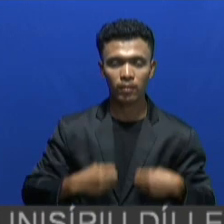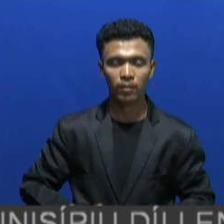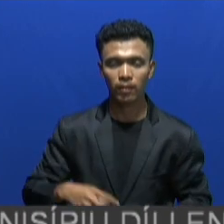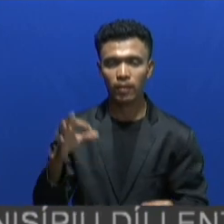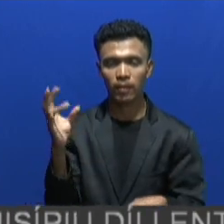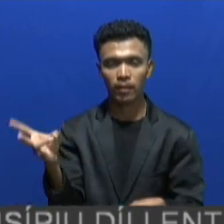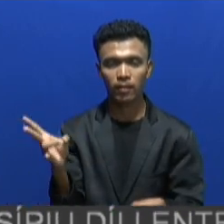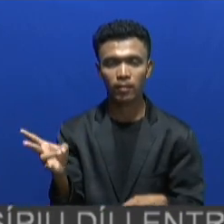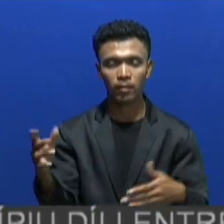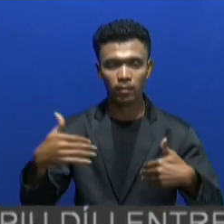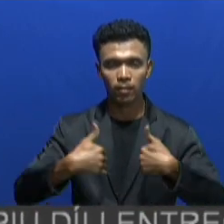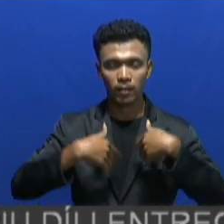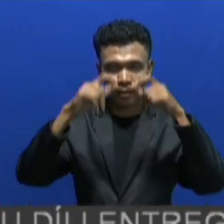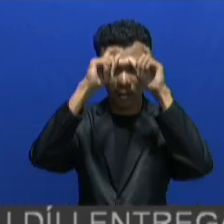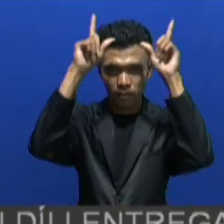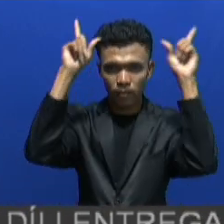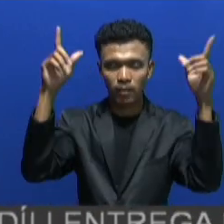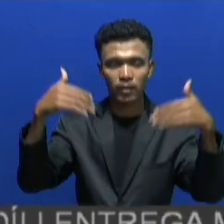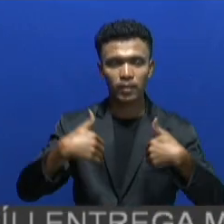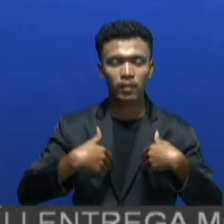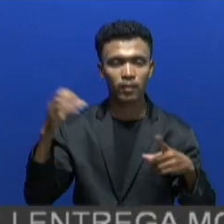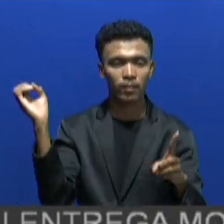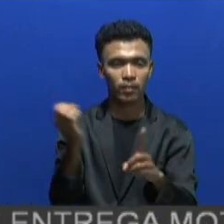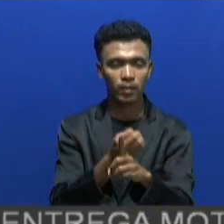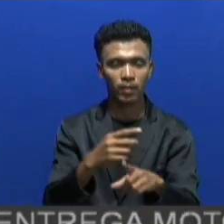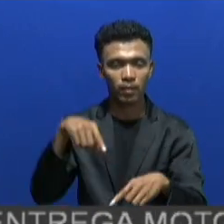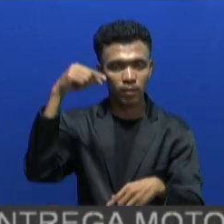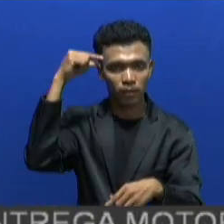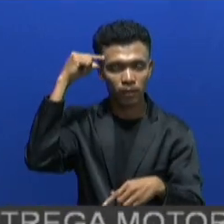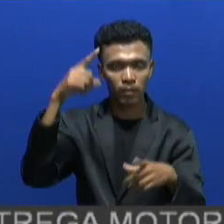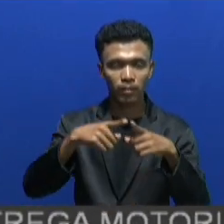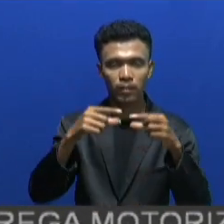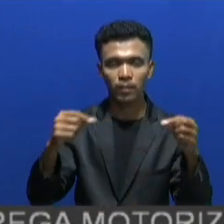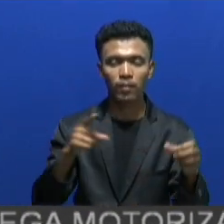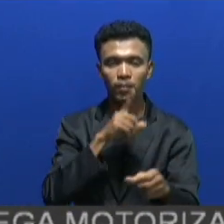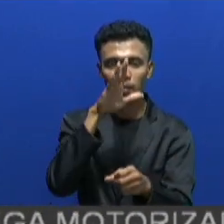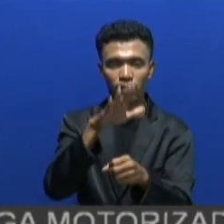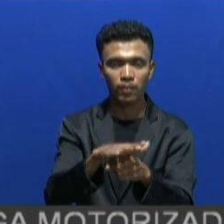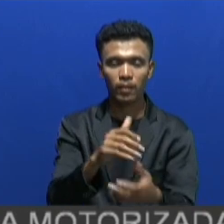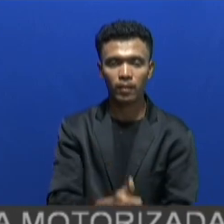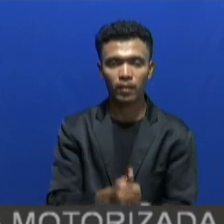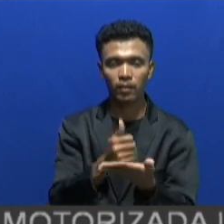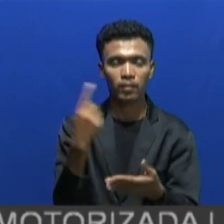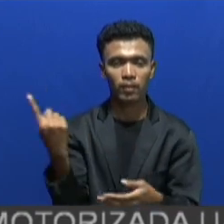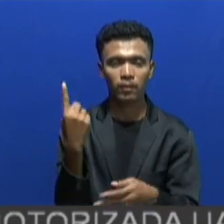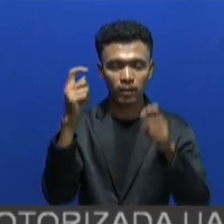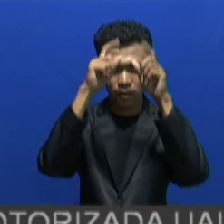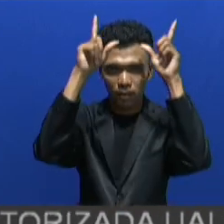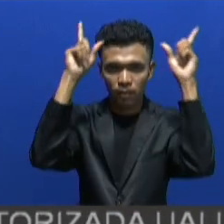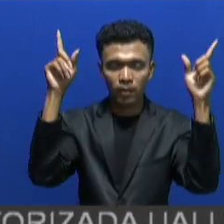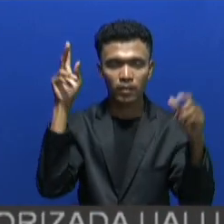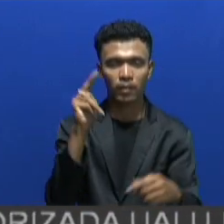iha Timor-Leste. Iha oportunidade ne, governo Japão li husine missão sira promete. Apoio na fatin Timor-Leste ne